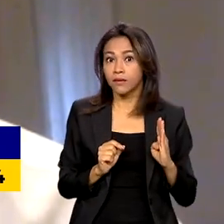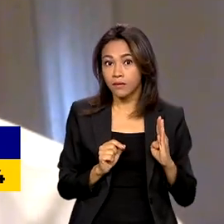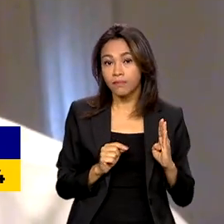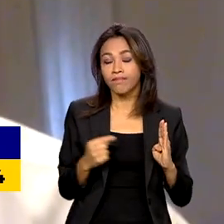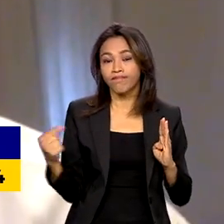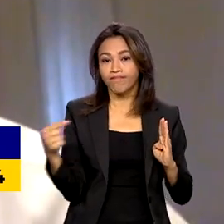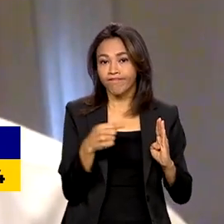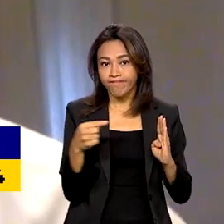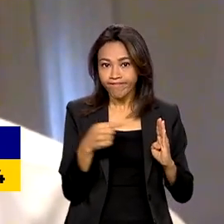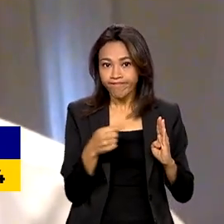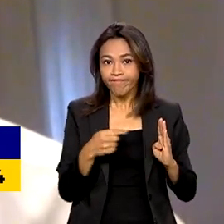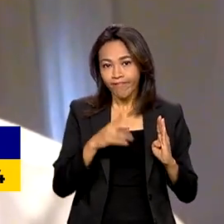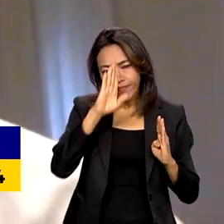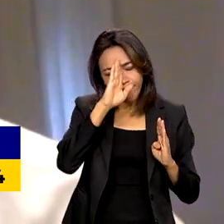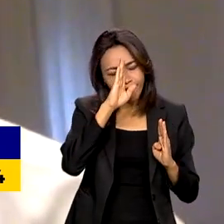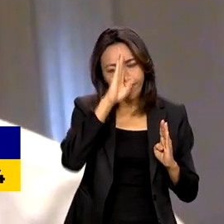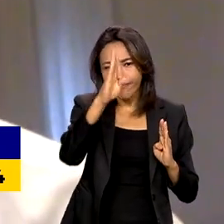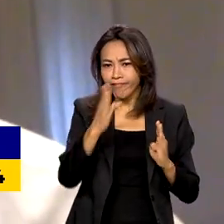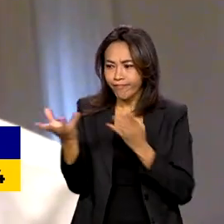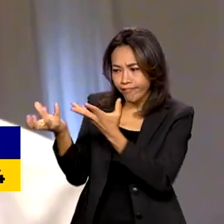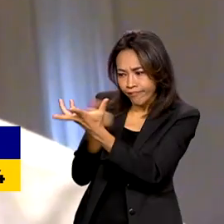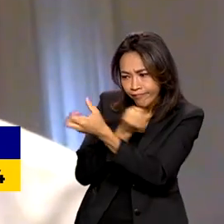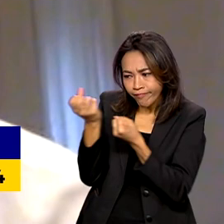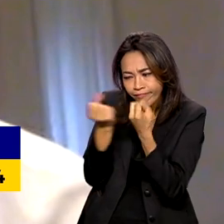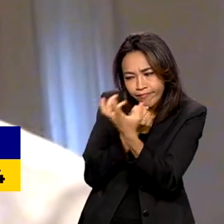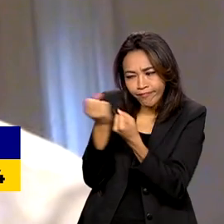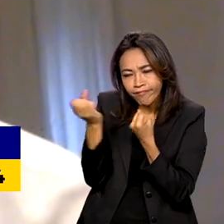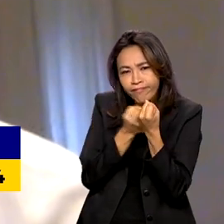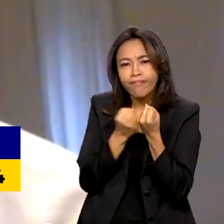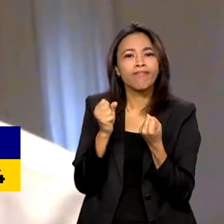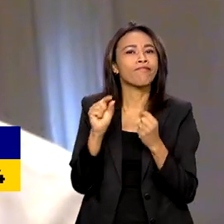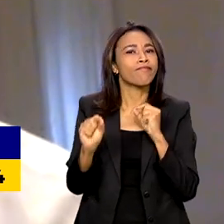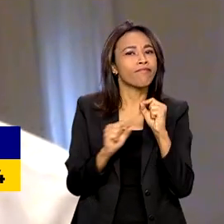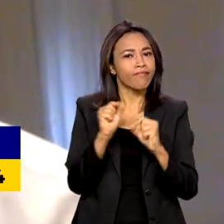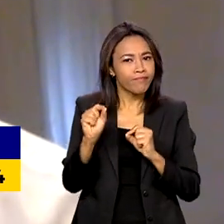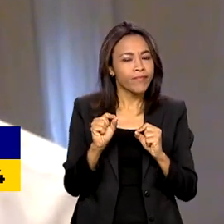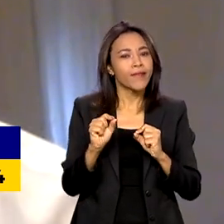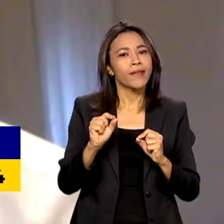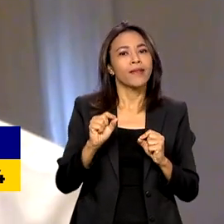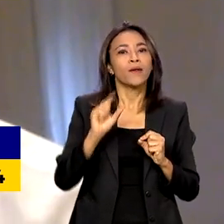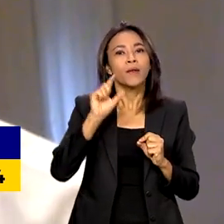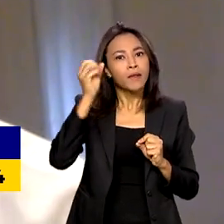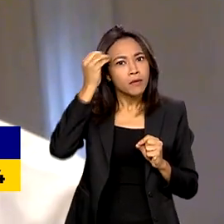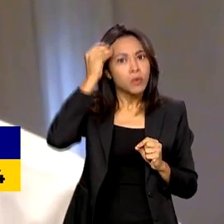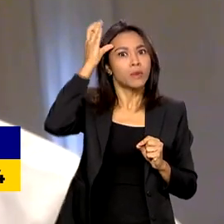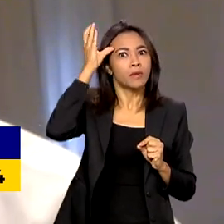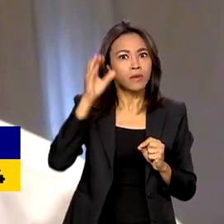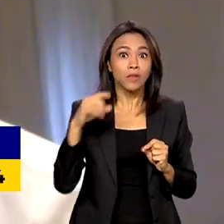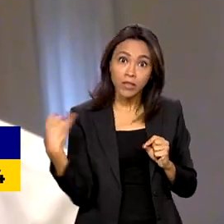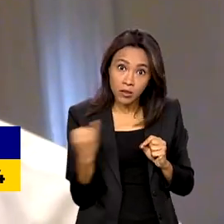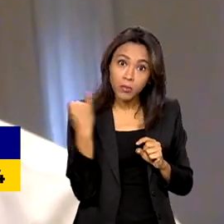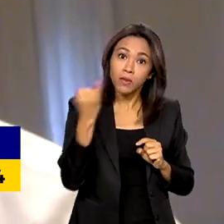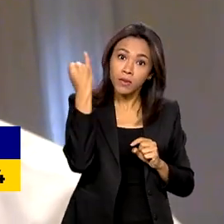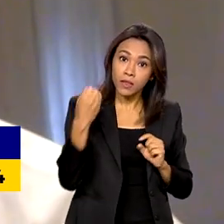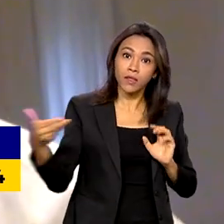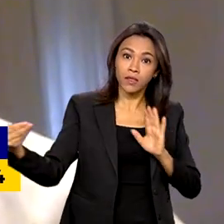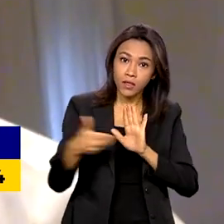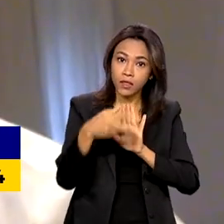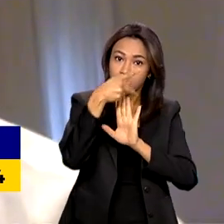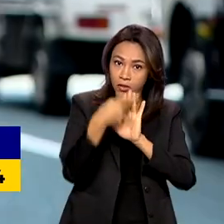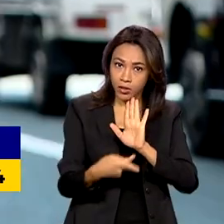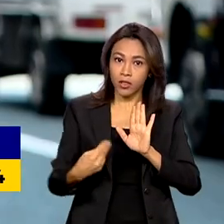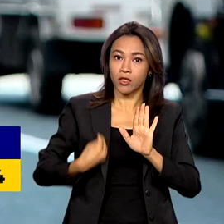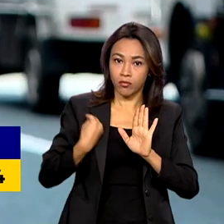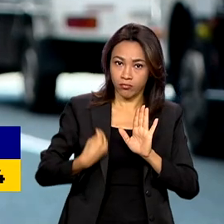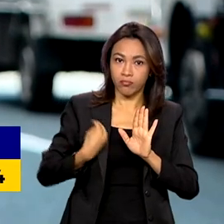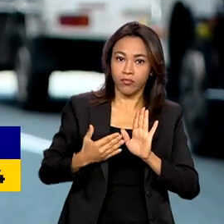forma prioritária do Japão. Esse é um exemplo muito importante de um projeto em execução